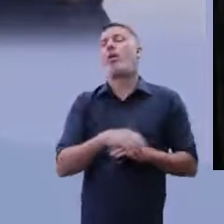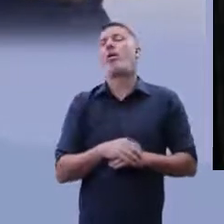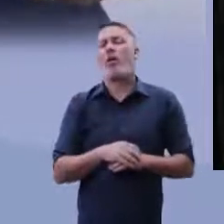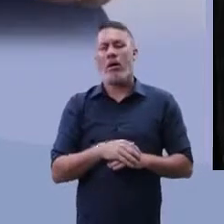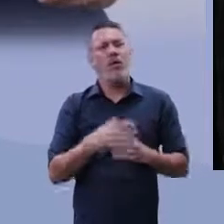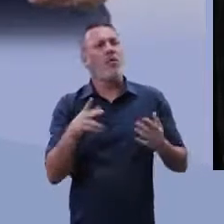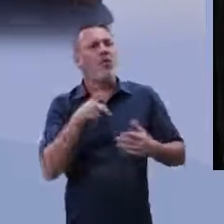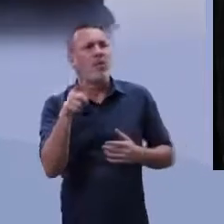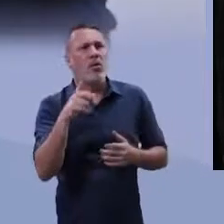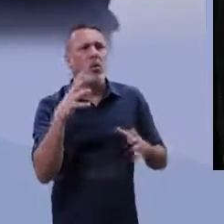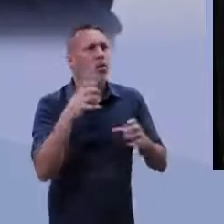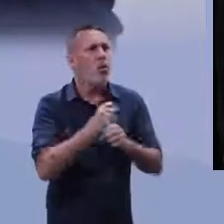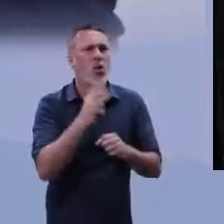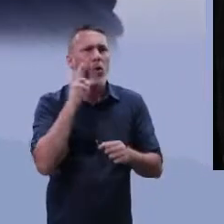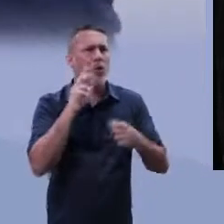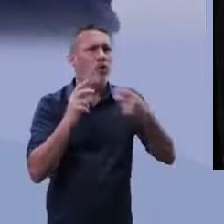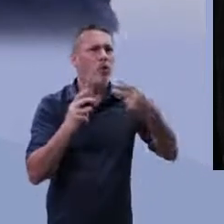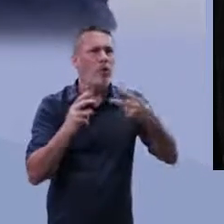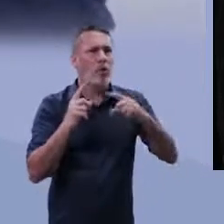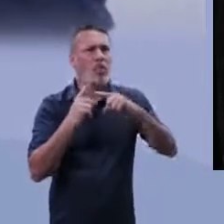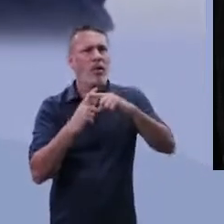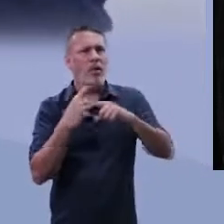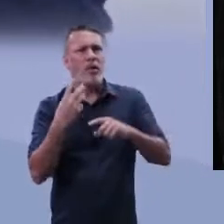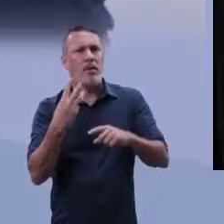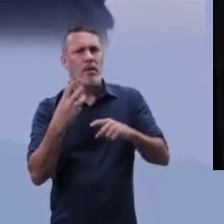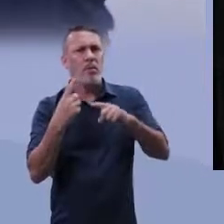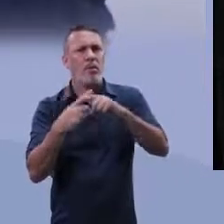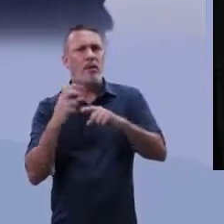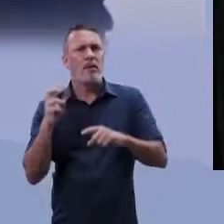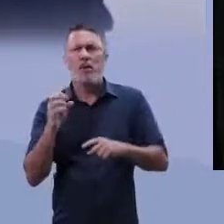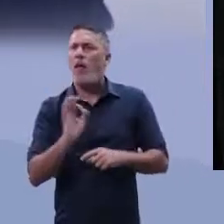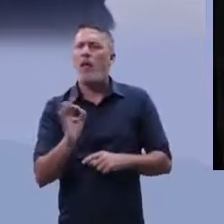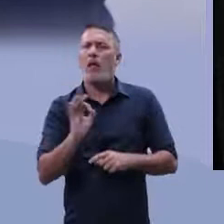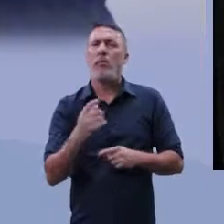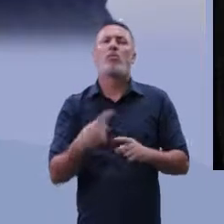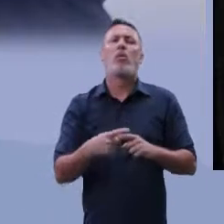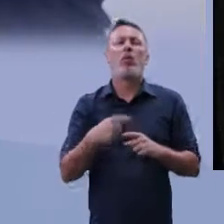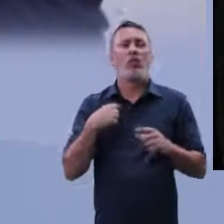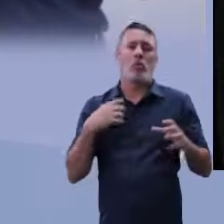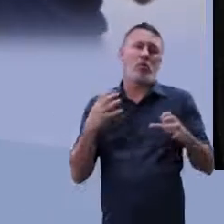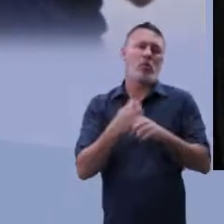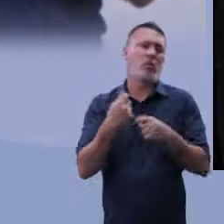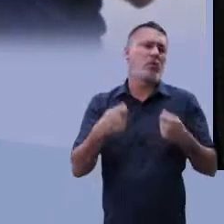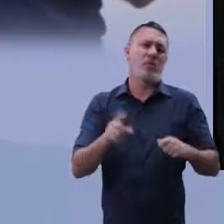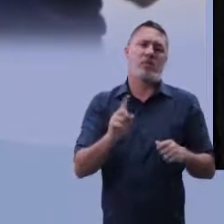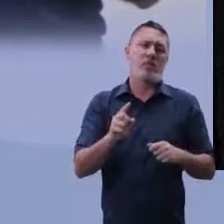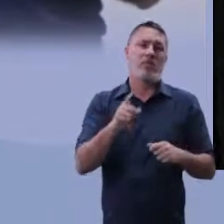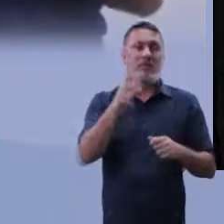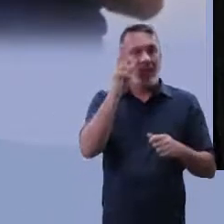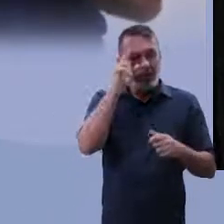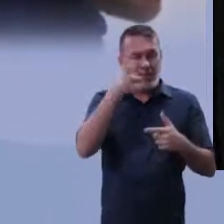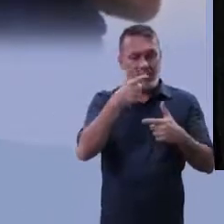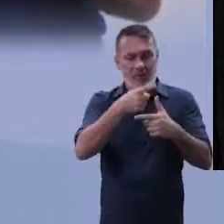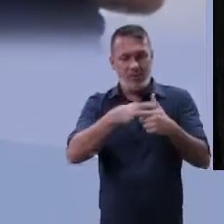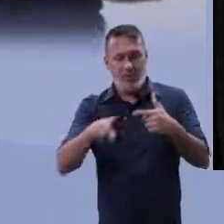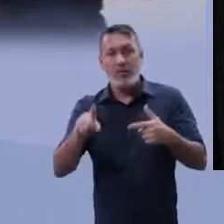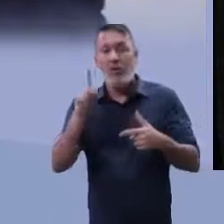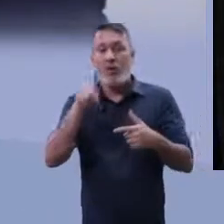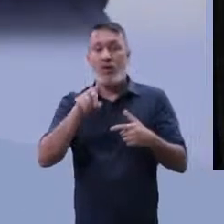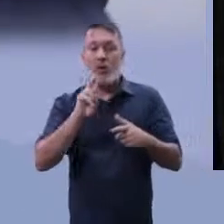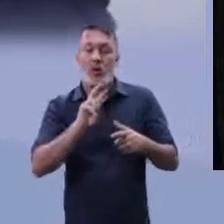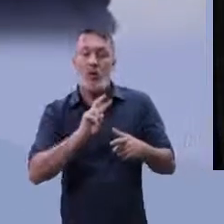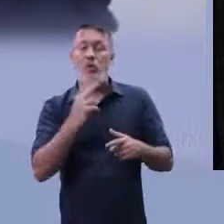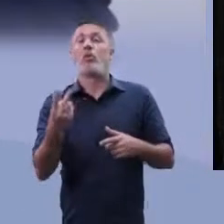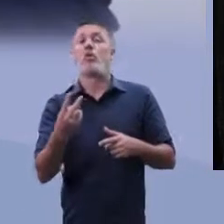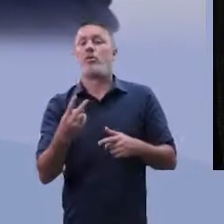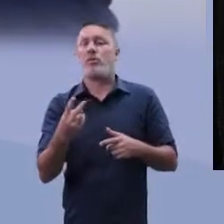hackeada aí, para o modo hacker, ele vai olhar e falar, oh, professor, você não somou 2 mais 3 mais 5. Por que eu não somei? Porque a divisão não é